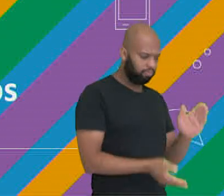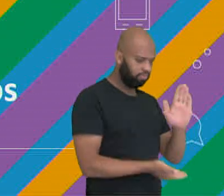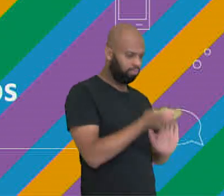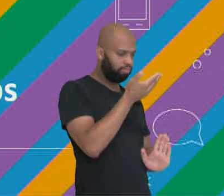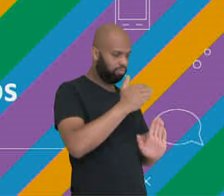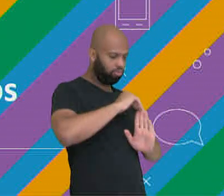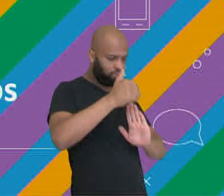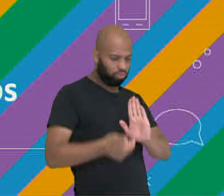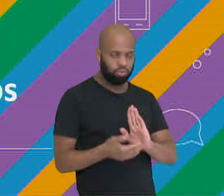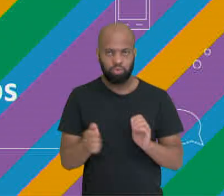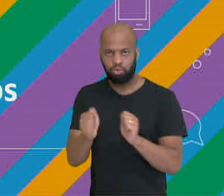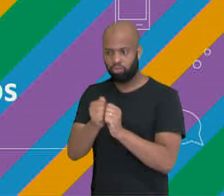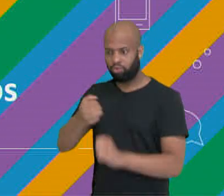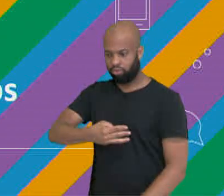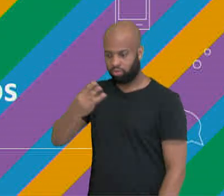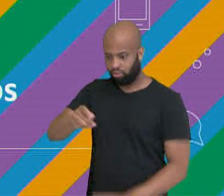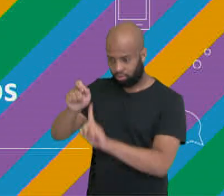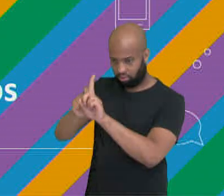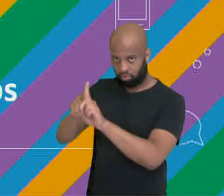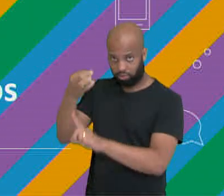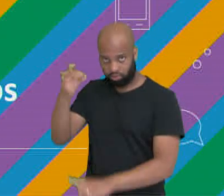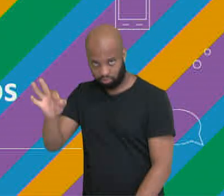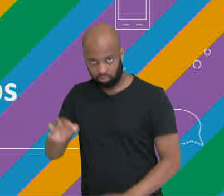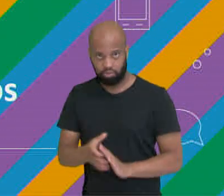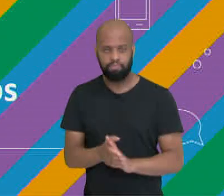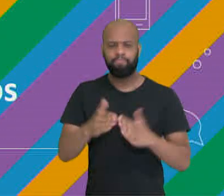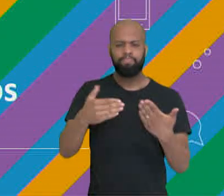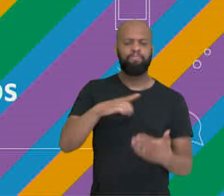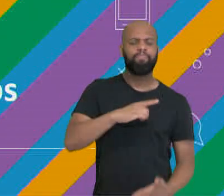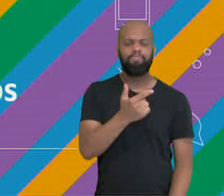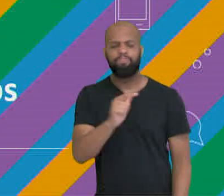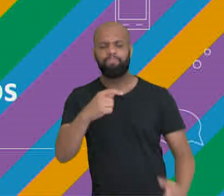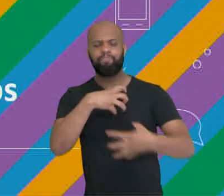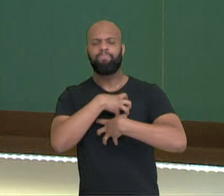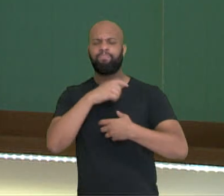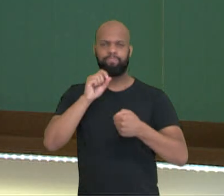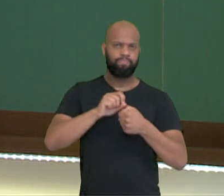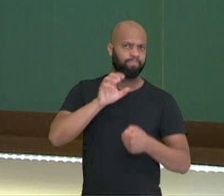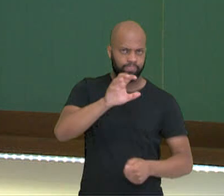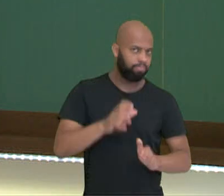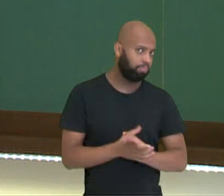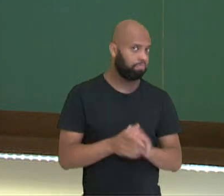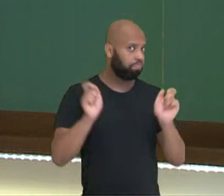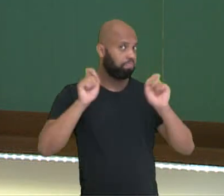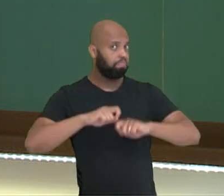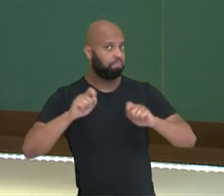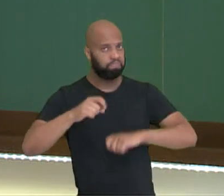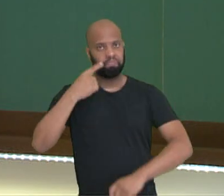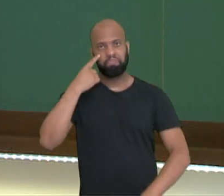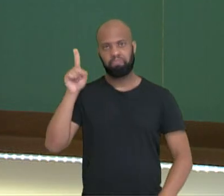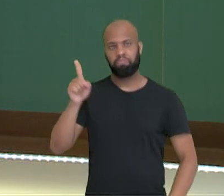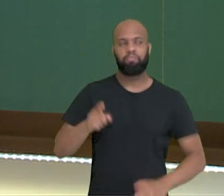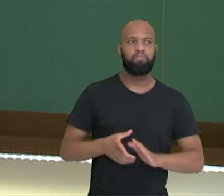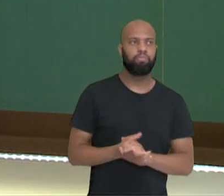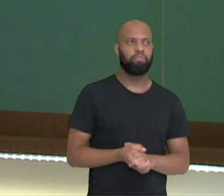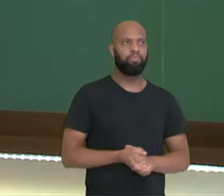todos lá no final do terceiro mês? Será que não teria uma outra forma de fazer? Vamos dar uma olhada aqui,